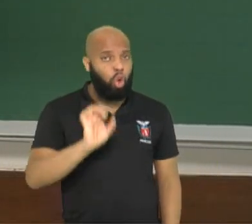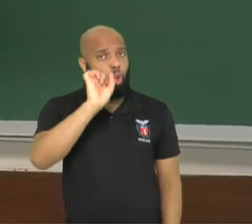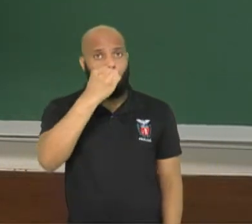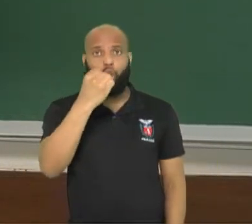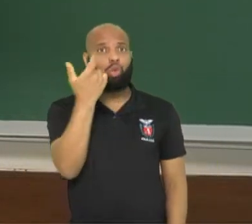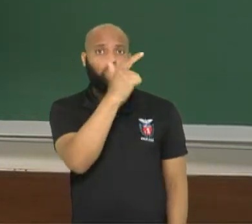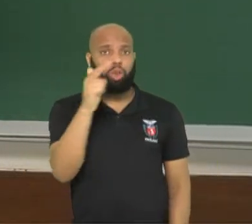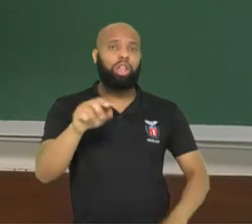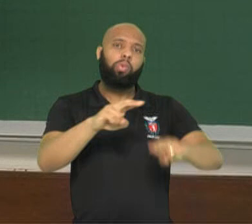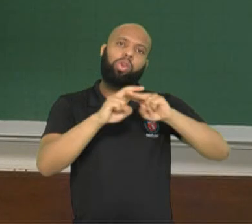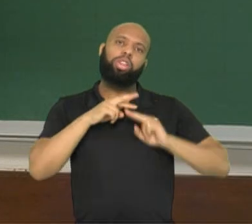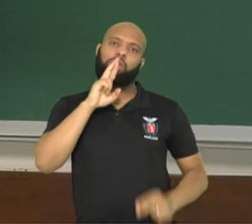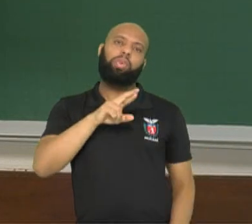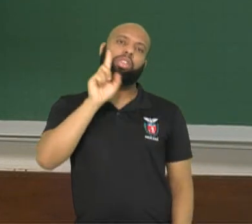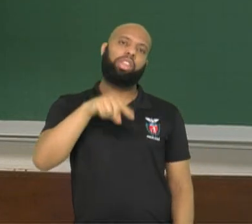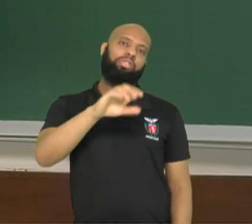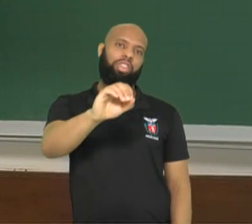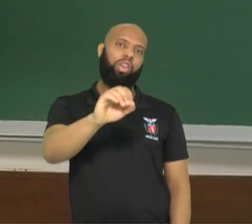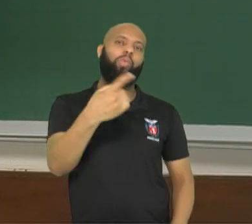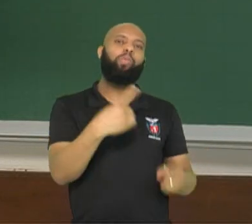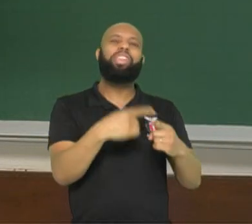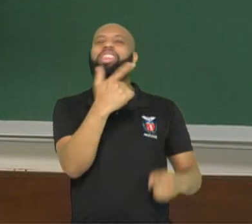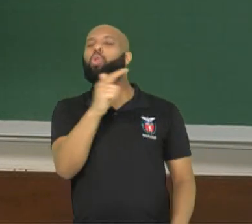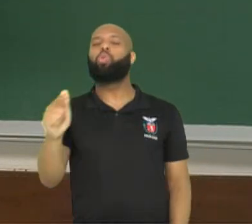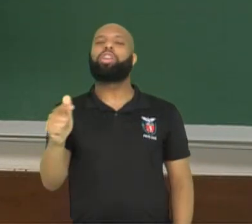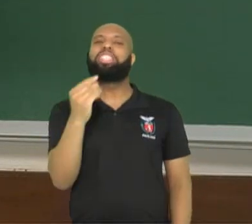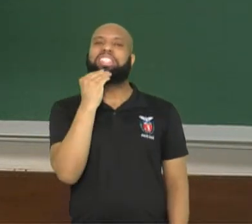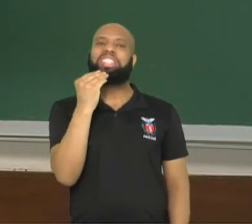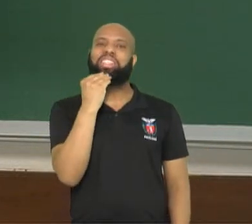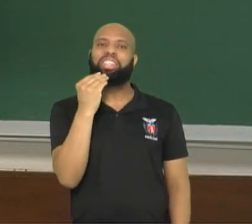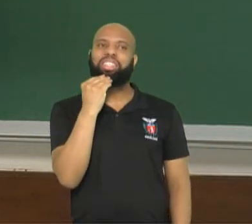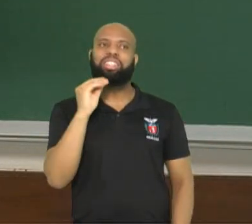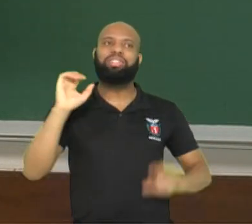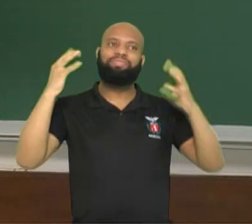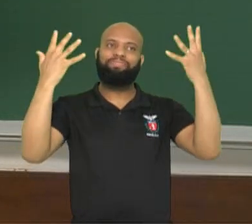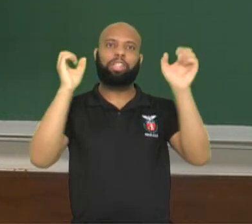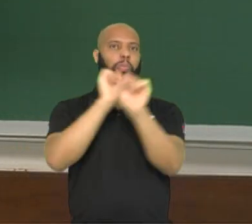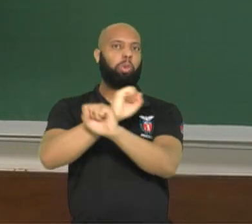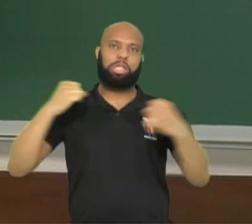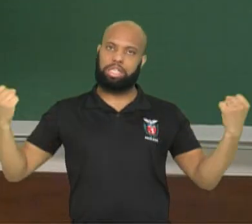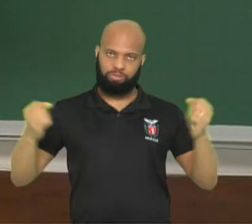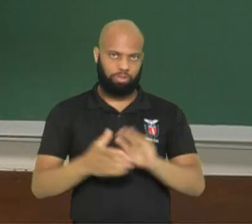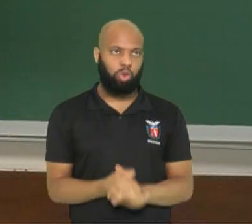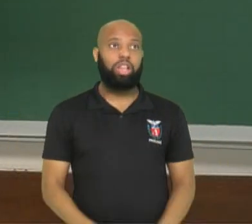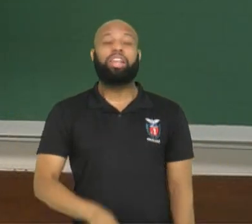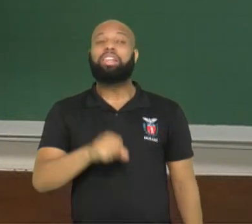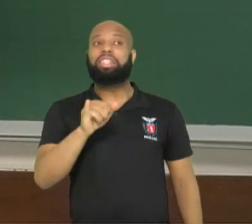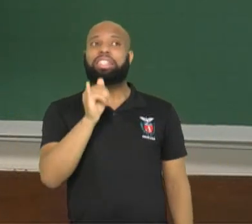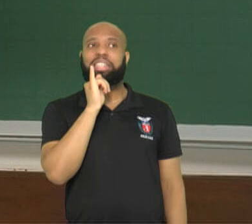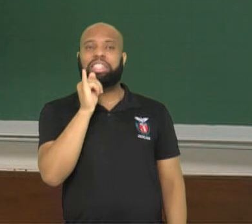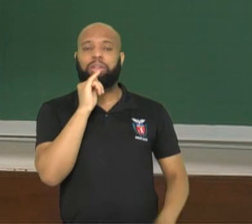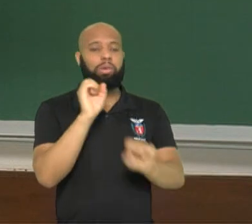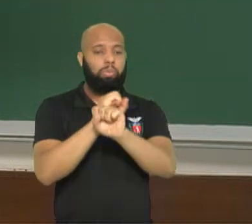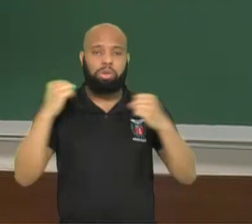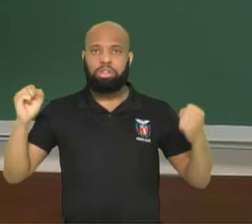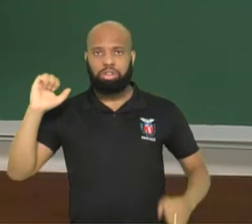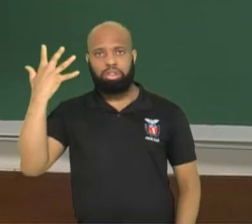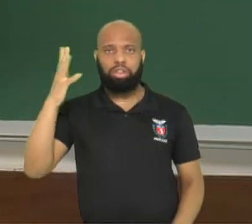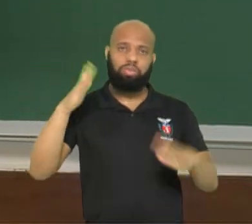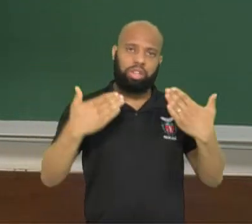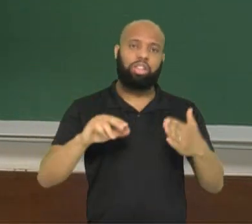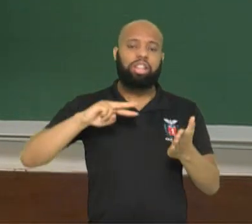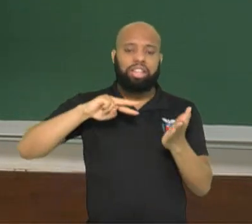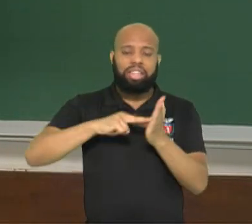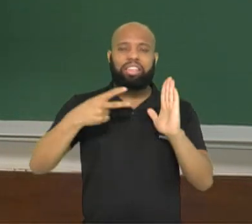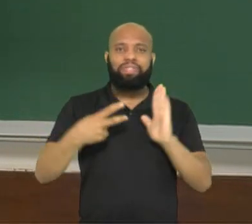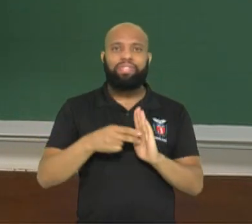número maior que 8? Não. Então, esse evento ele é impossível. Se é um evento impossível de acontecer,